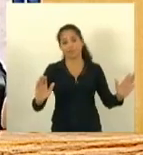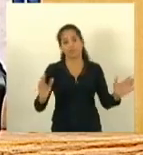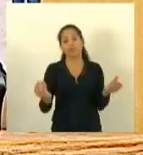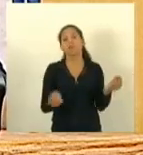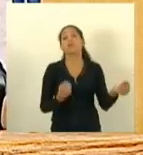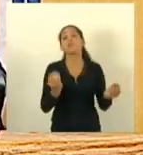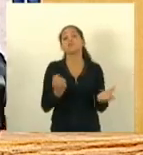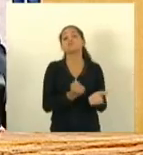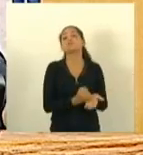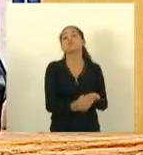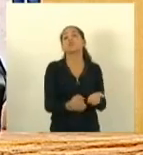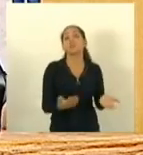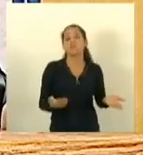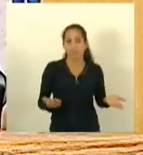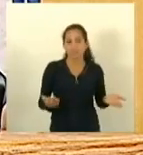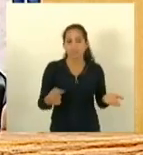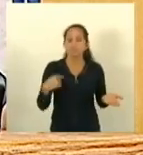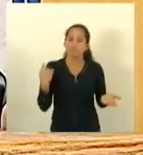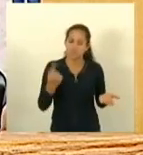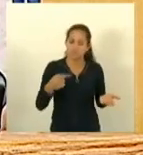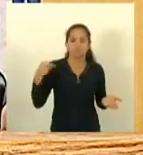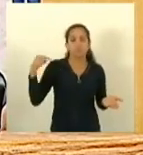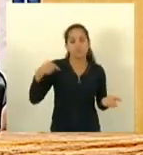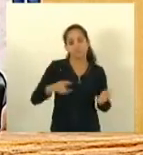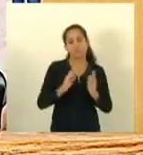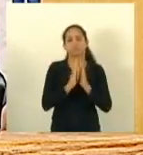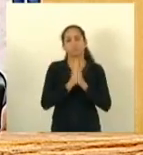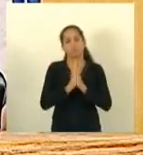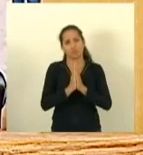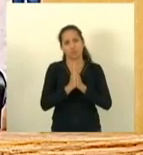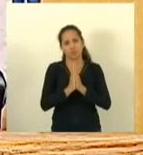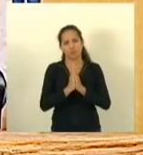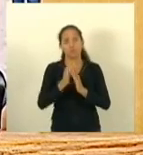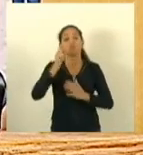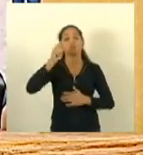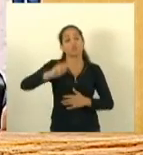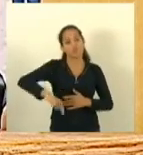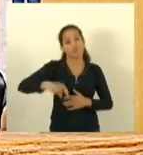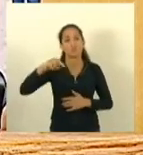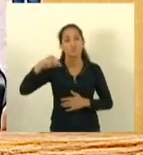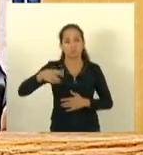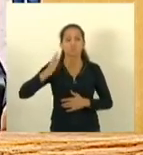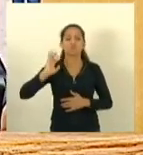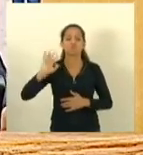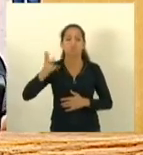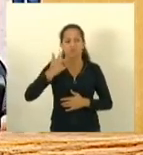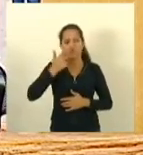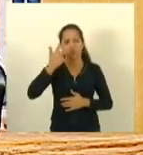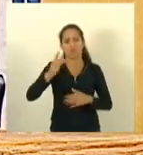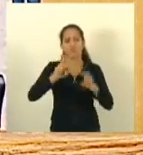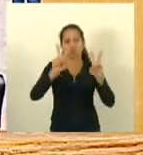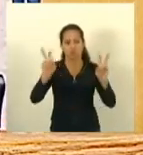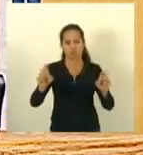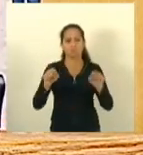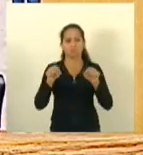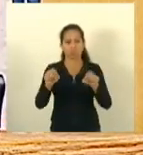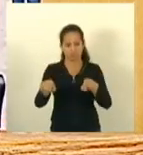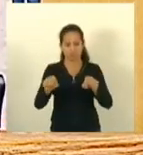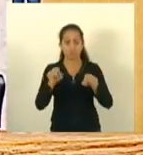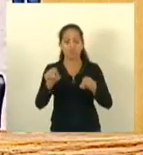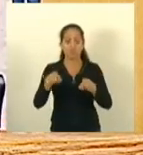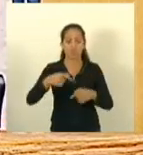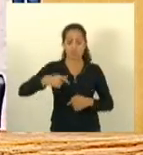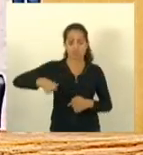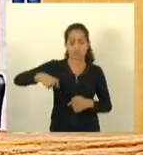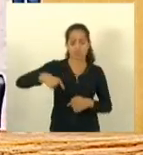Então nós aqui fazemos um apelo Mais uma vez, porque eu já me manifestei sobre isso Para que a